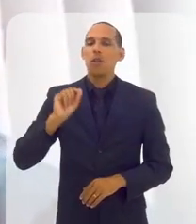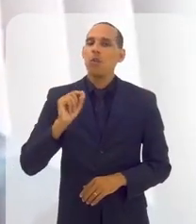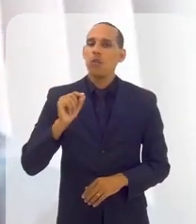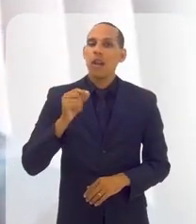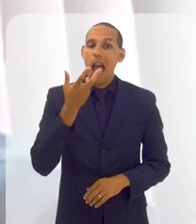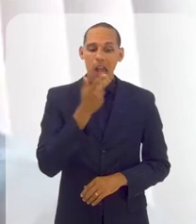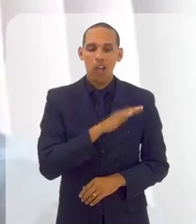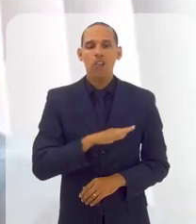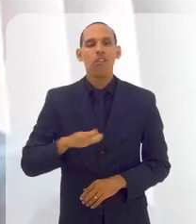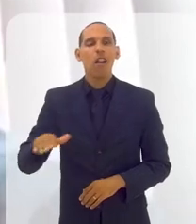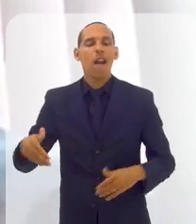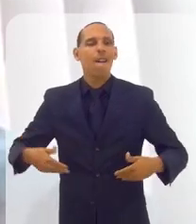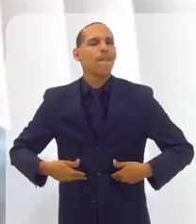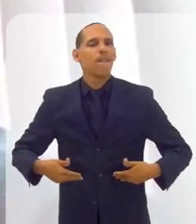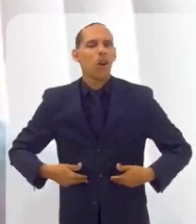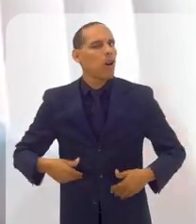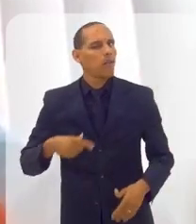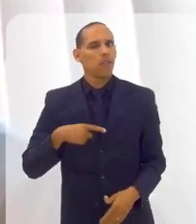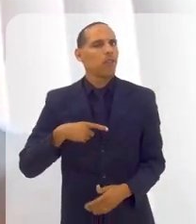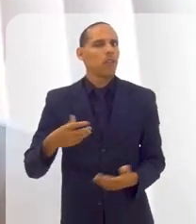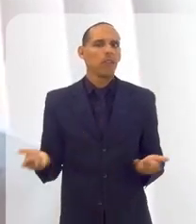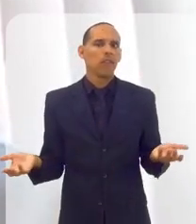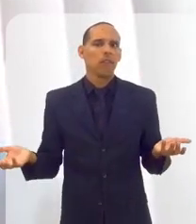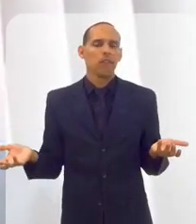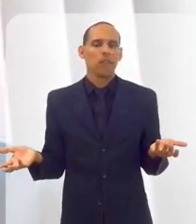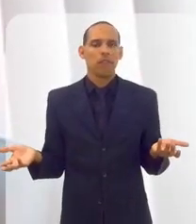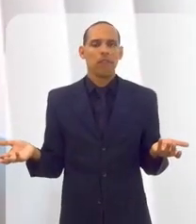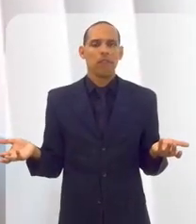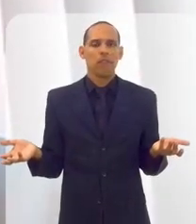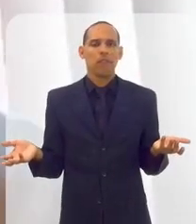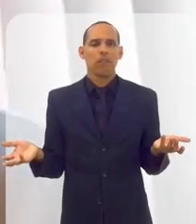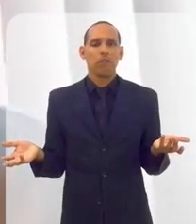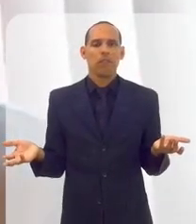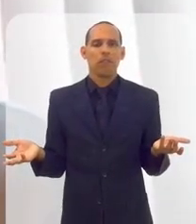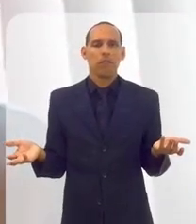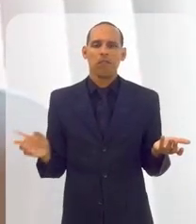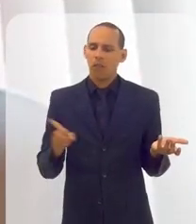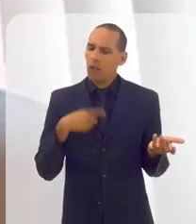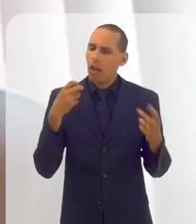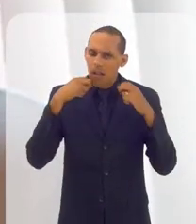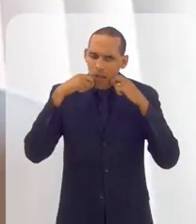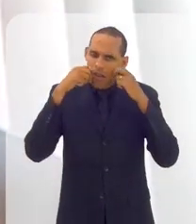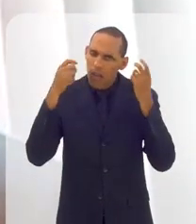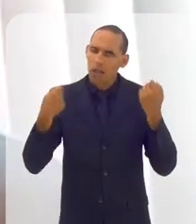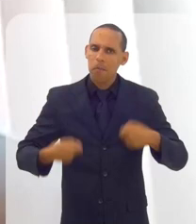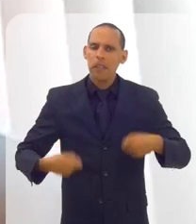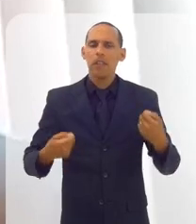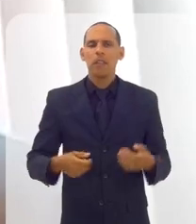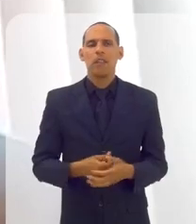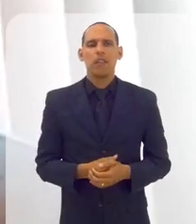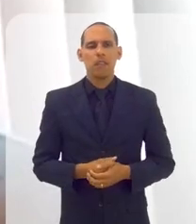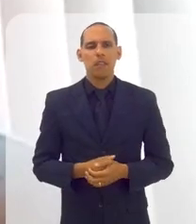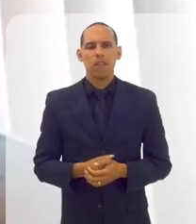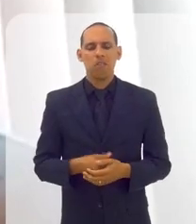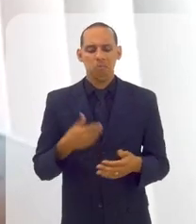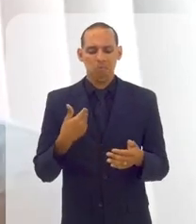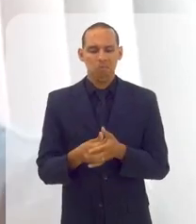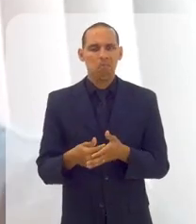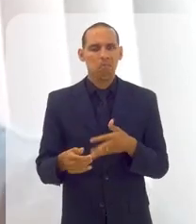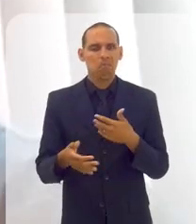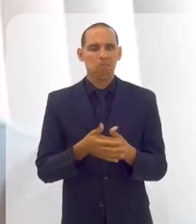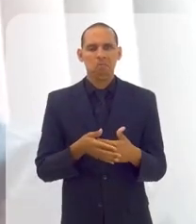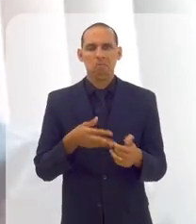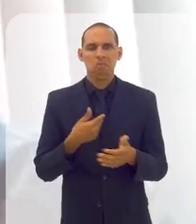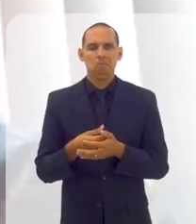com maior percentual de crianças com fome. Isso deve nos envergonhar no Rio de Janeiro.